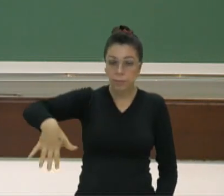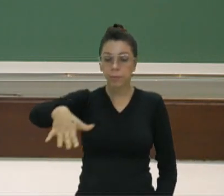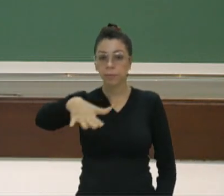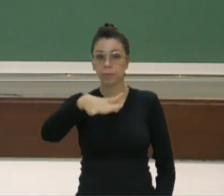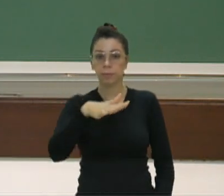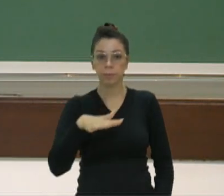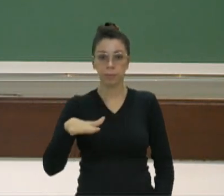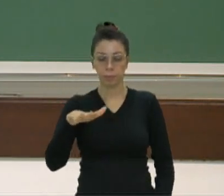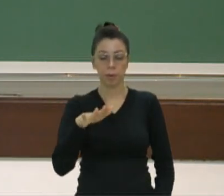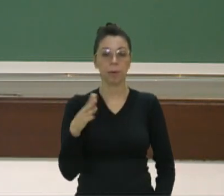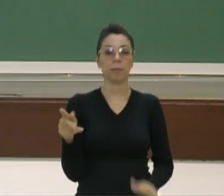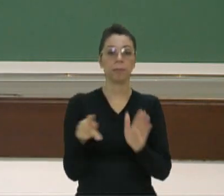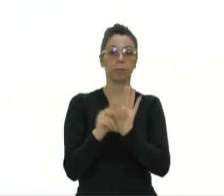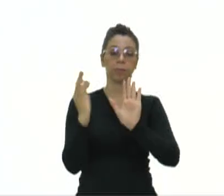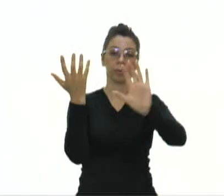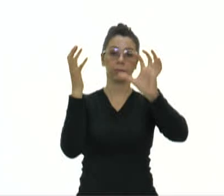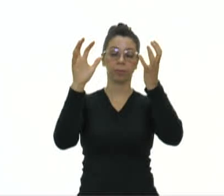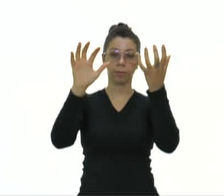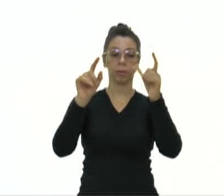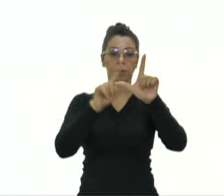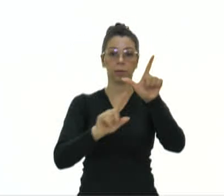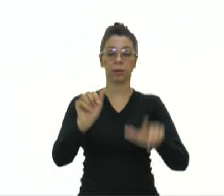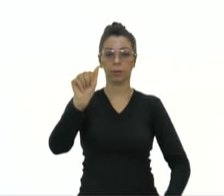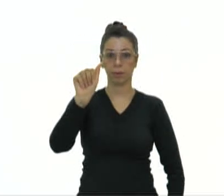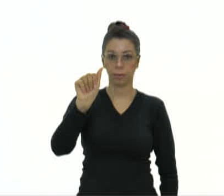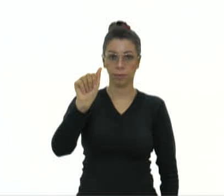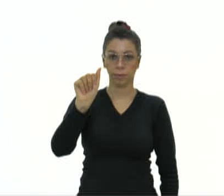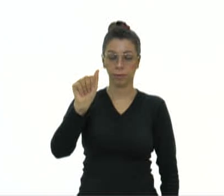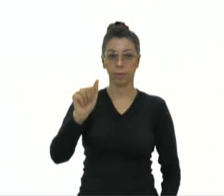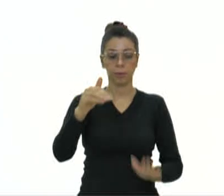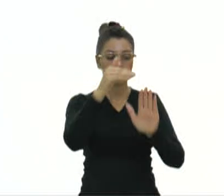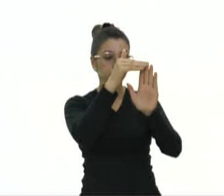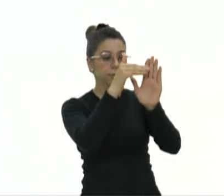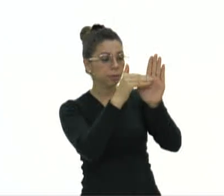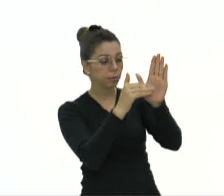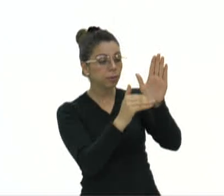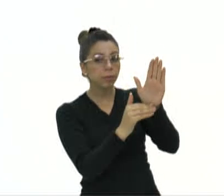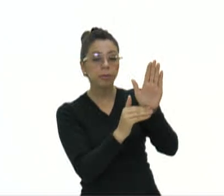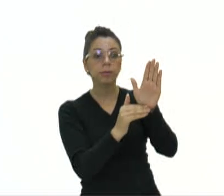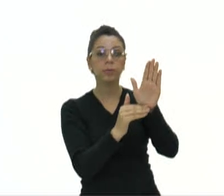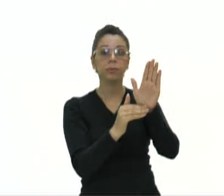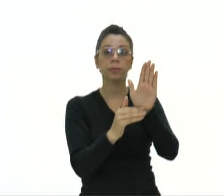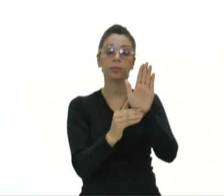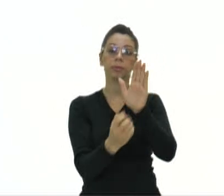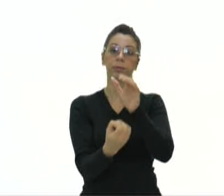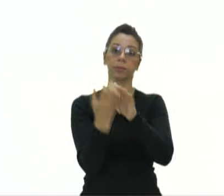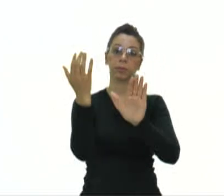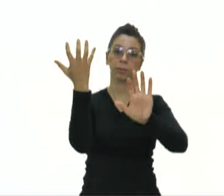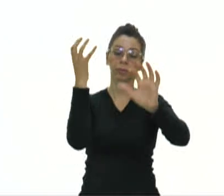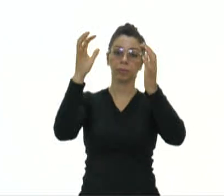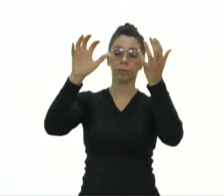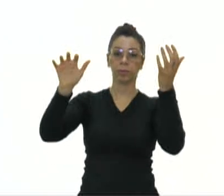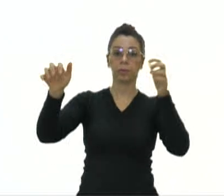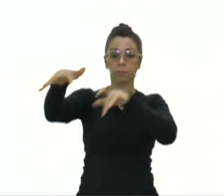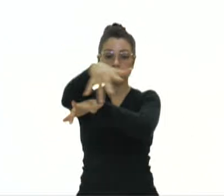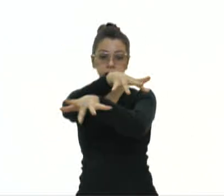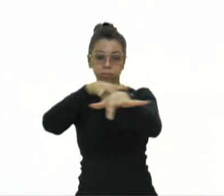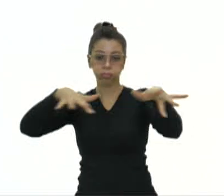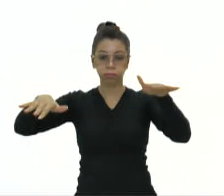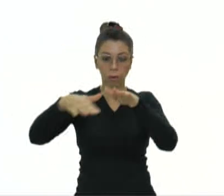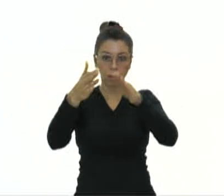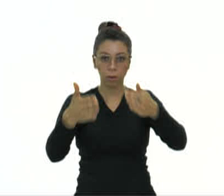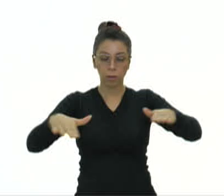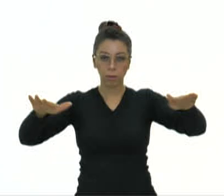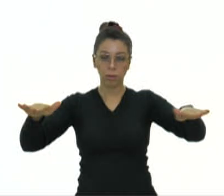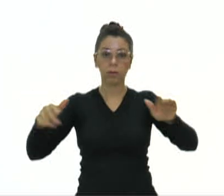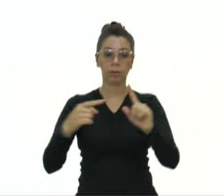sobre regiões climáticas. Na letra A fala que os elementos que formam o clima são correntes marítimas, temperatura